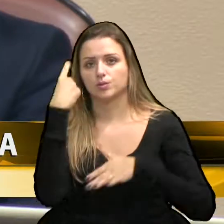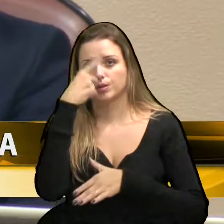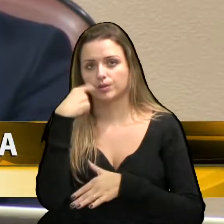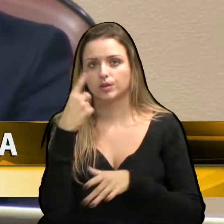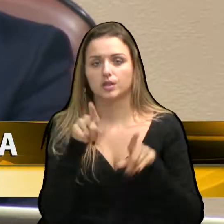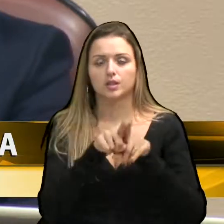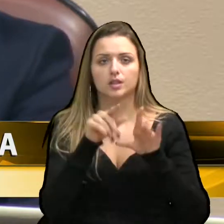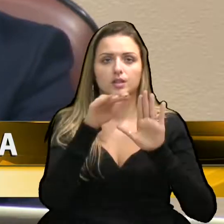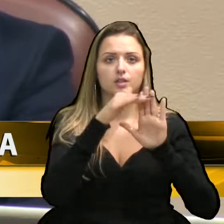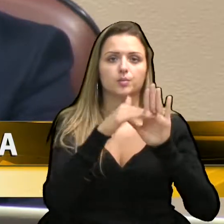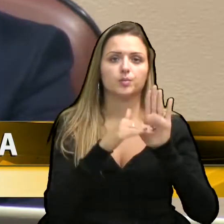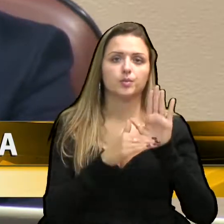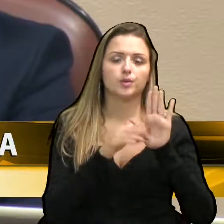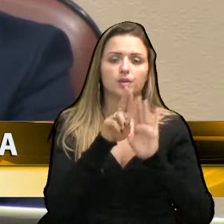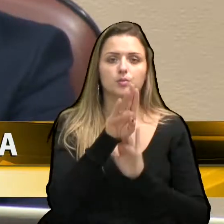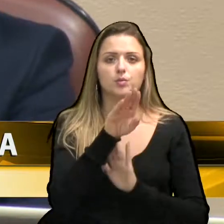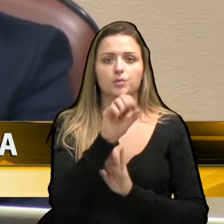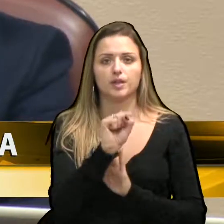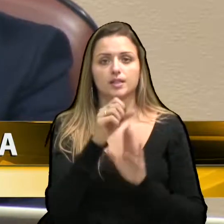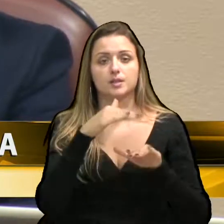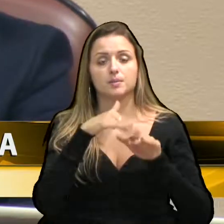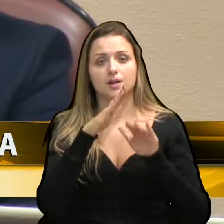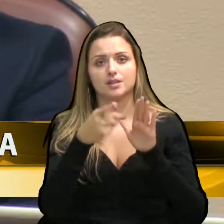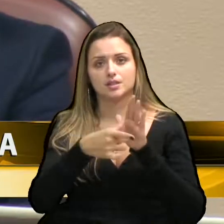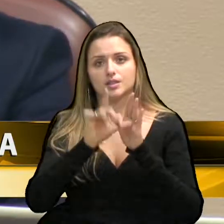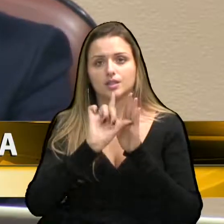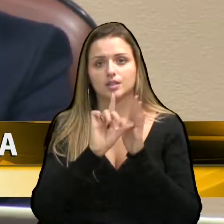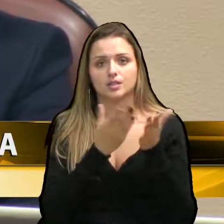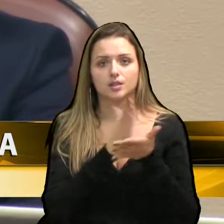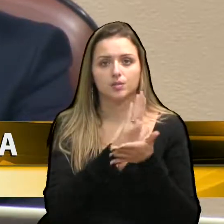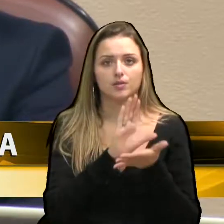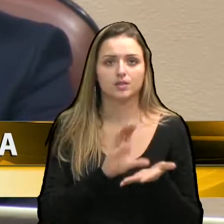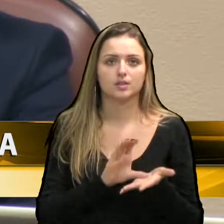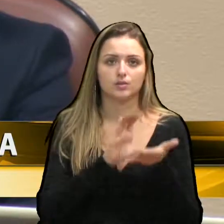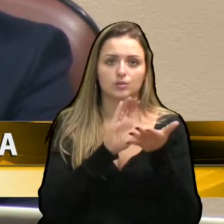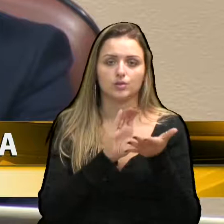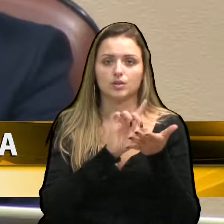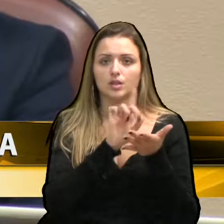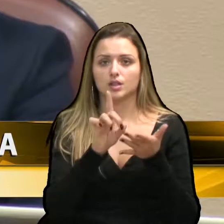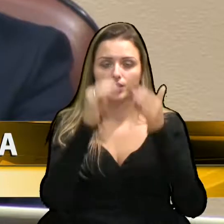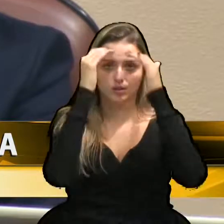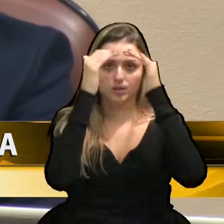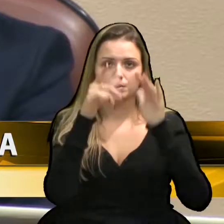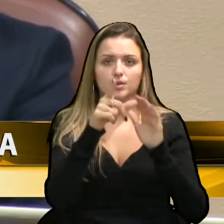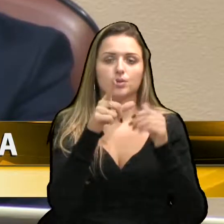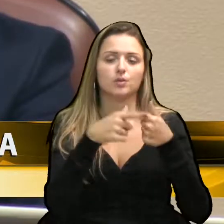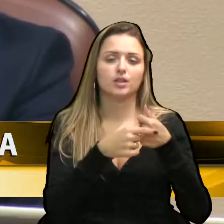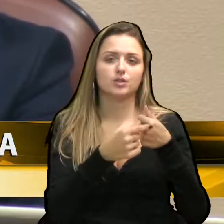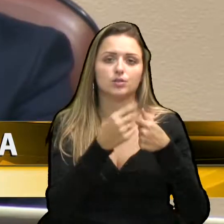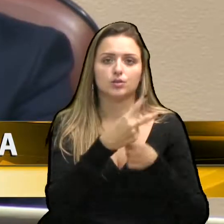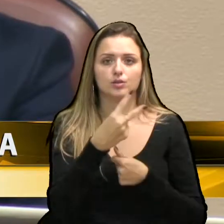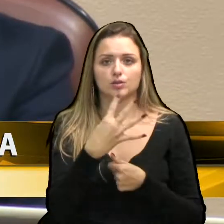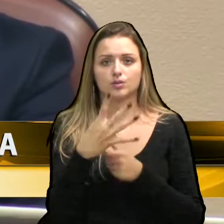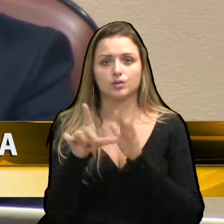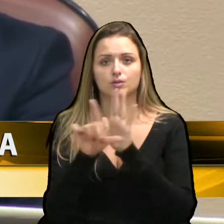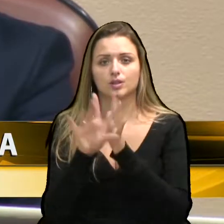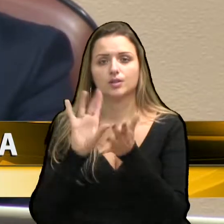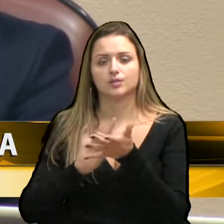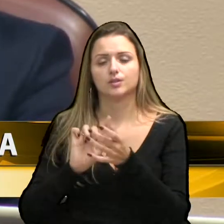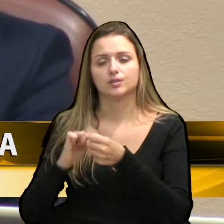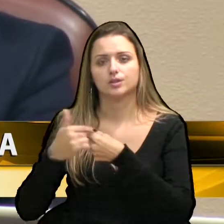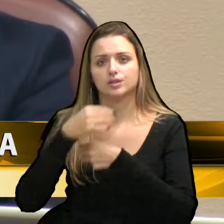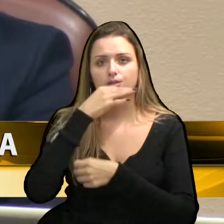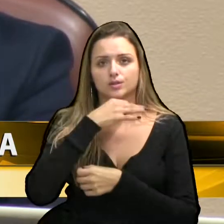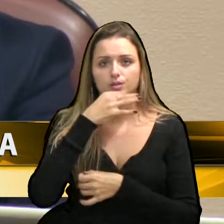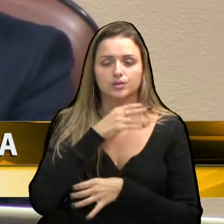do programa UBS+, antes da aprovação pelo Conselho. Descumprimento do artigo 224 da Lei Orgânica do Município de Caxias do Sul,